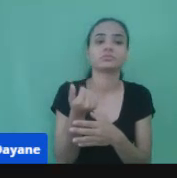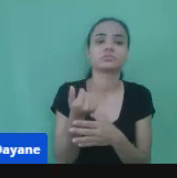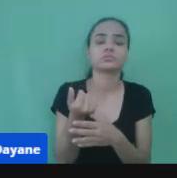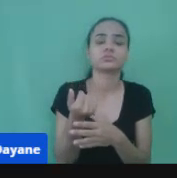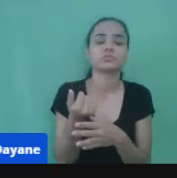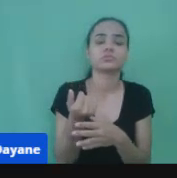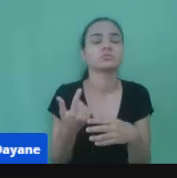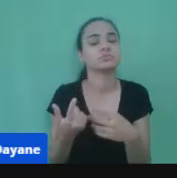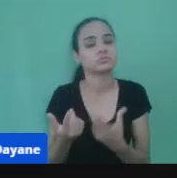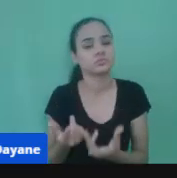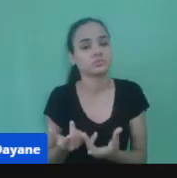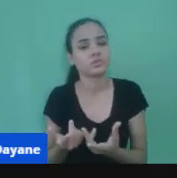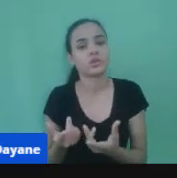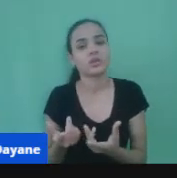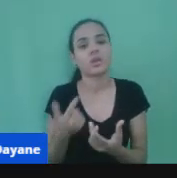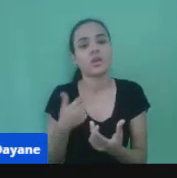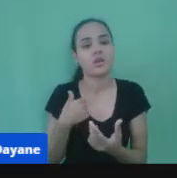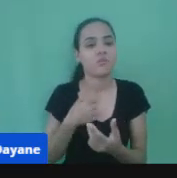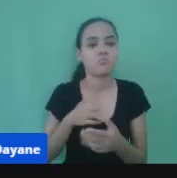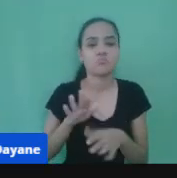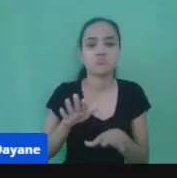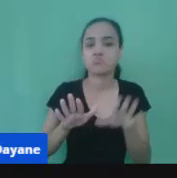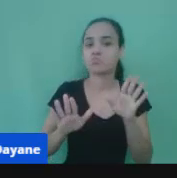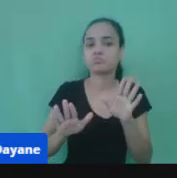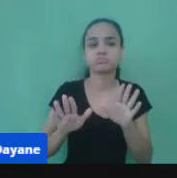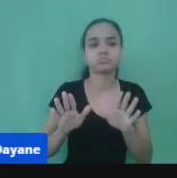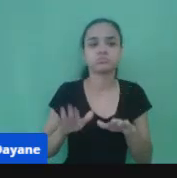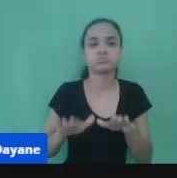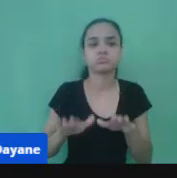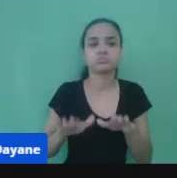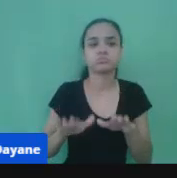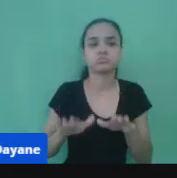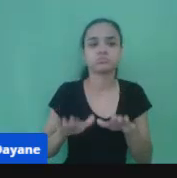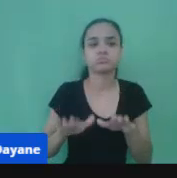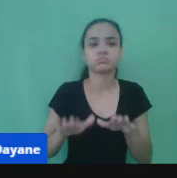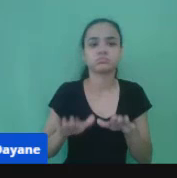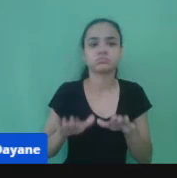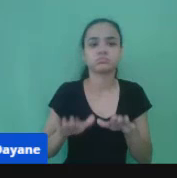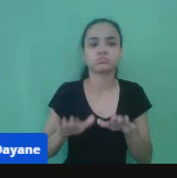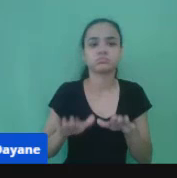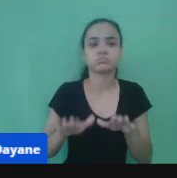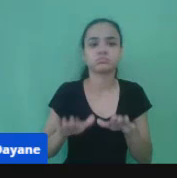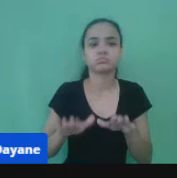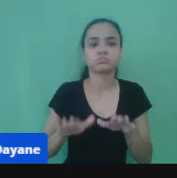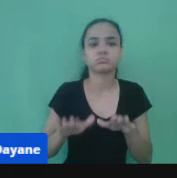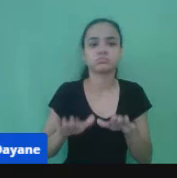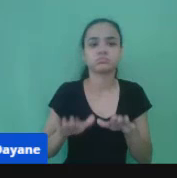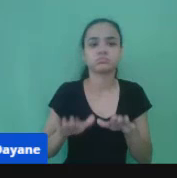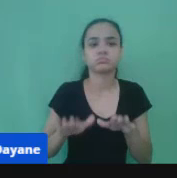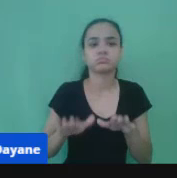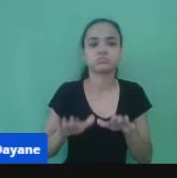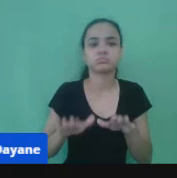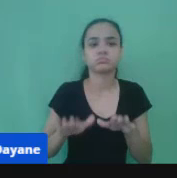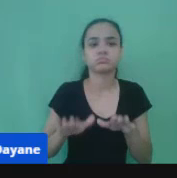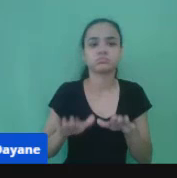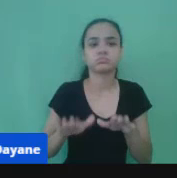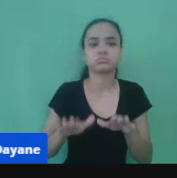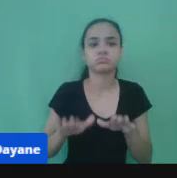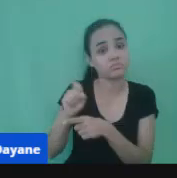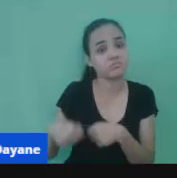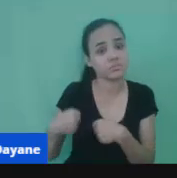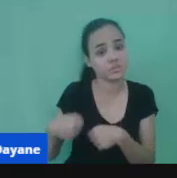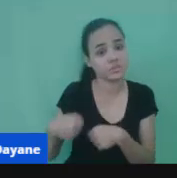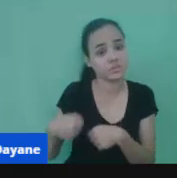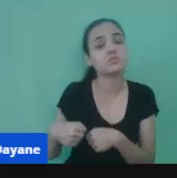não gosta, você tem que criticar o modelo. Você tem que entender o modelo e você precisa criticar. Só a partir